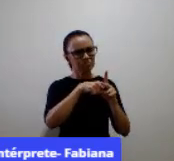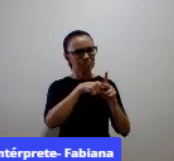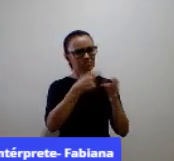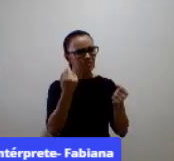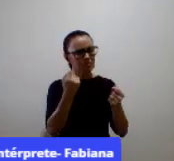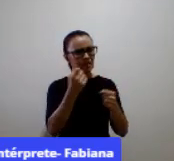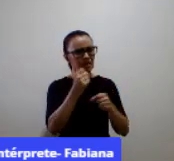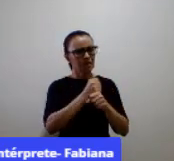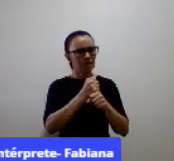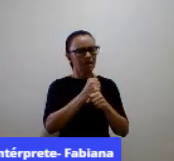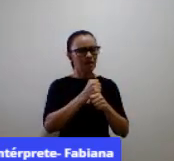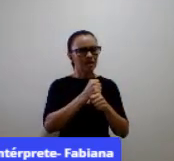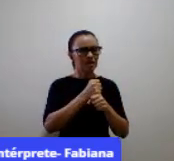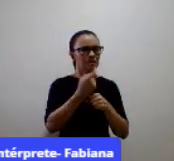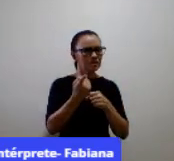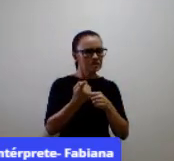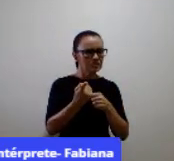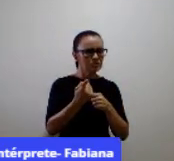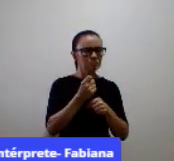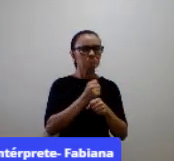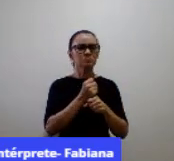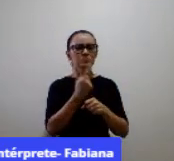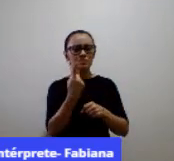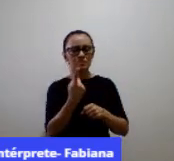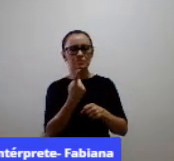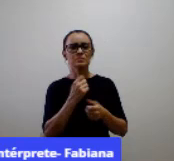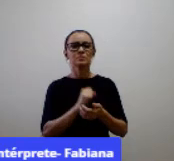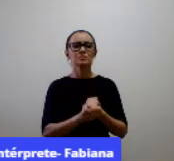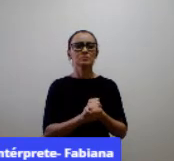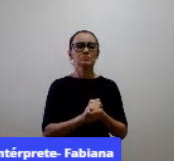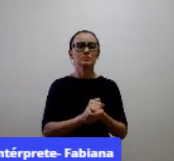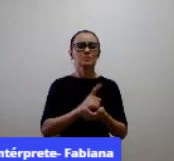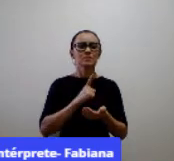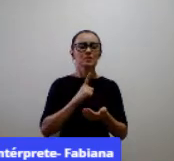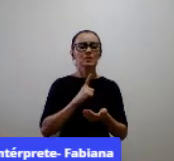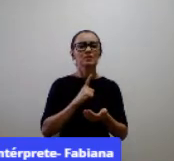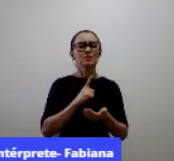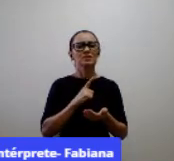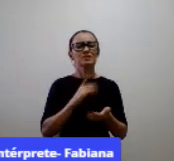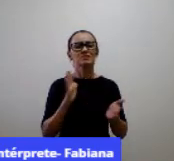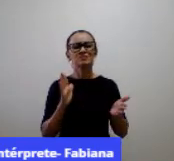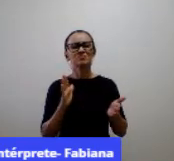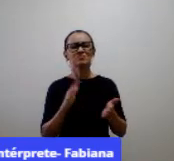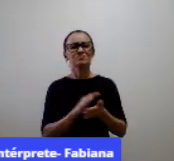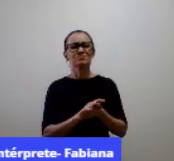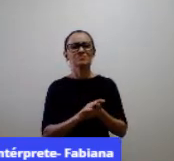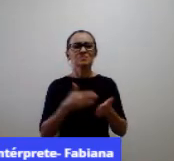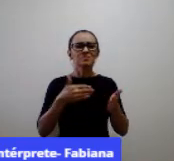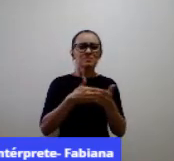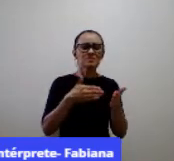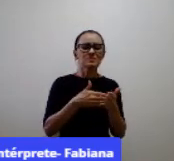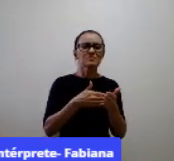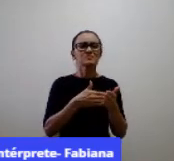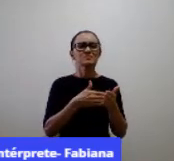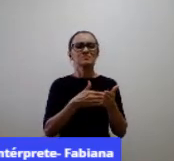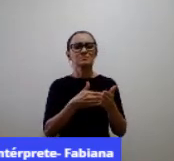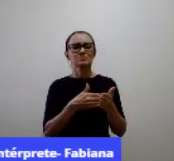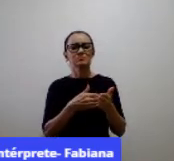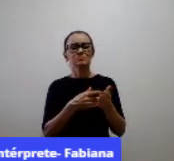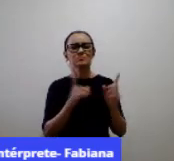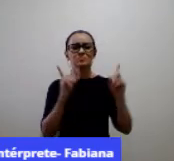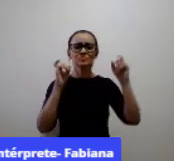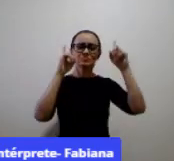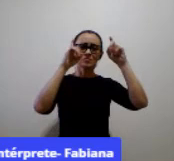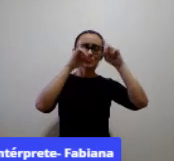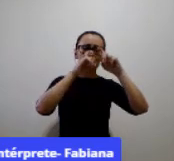anual, como que é? Essa criança tem alguma situação que interfere num quadro biológico de